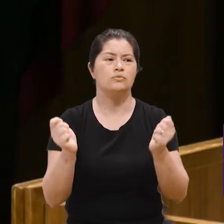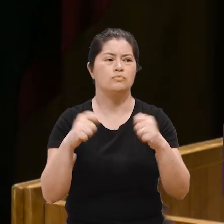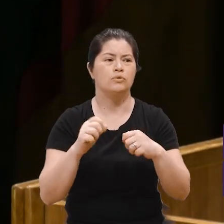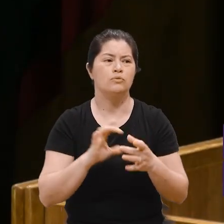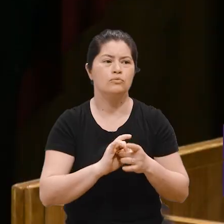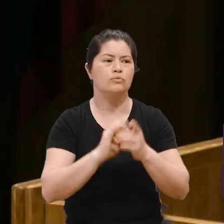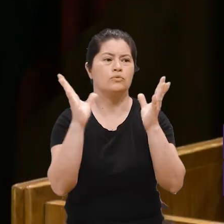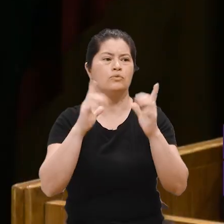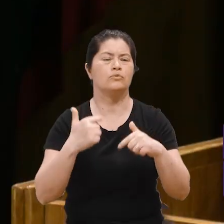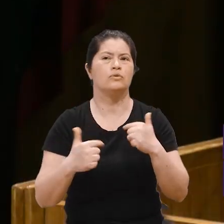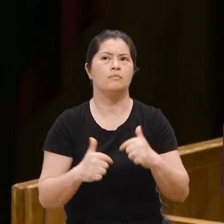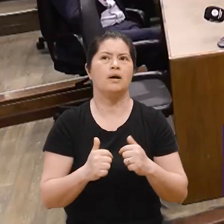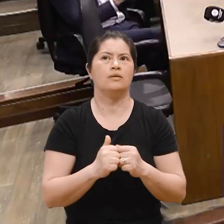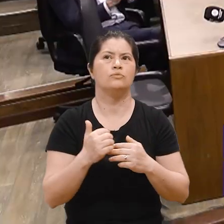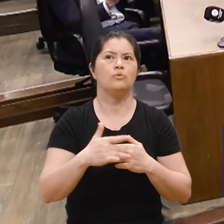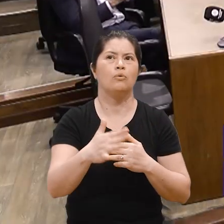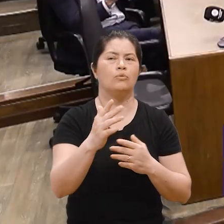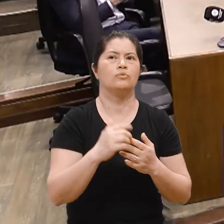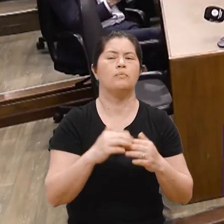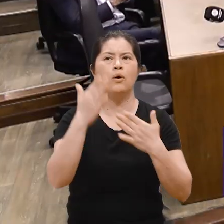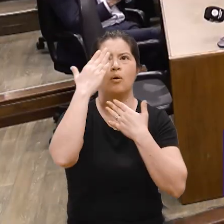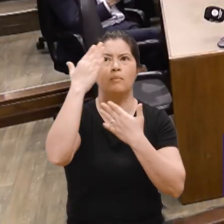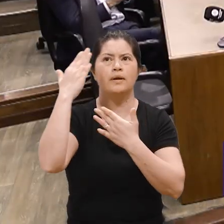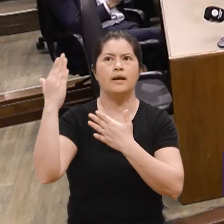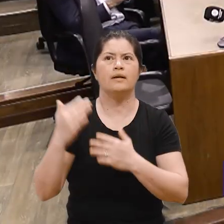tempo. Muito obrigado.